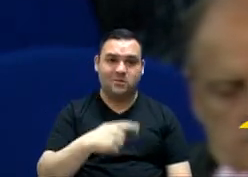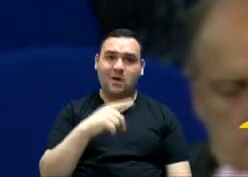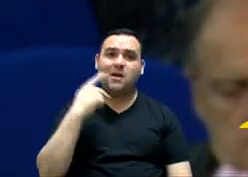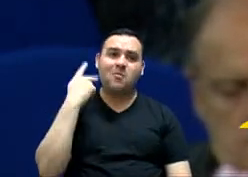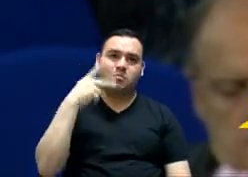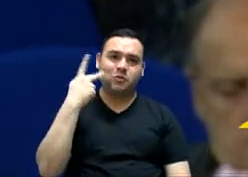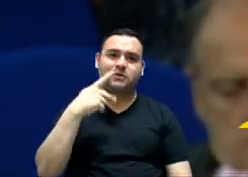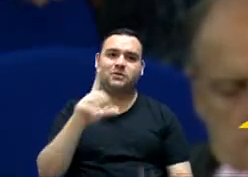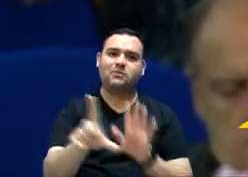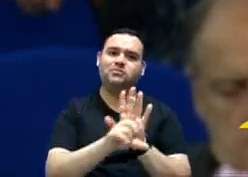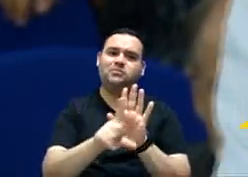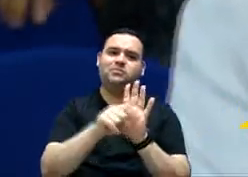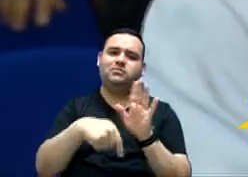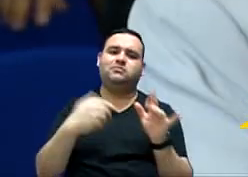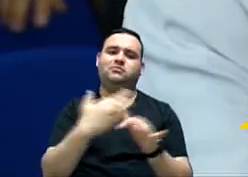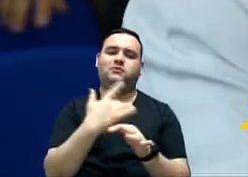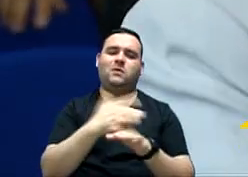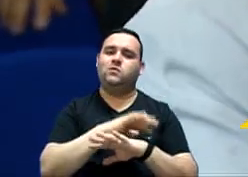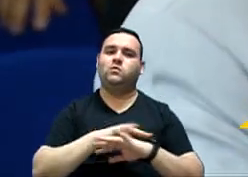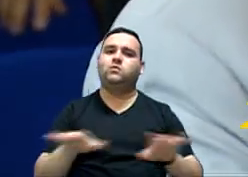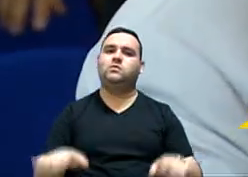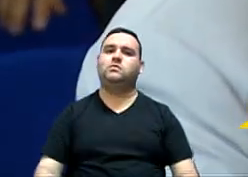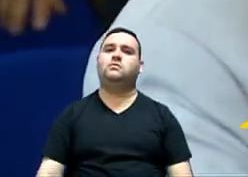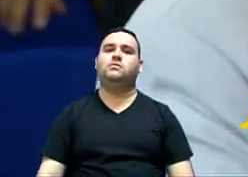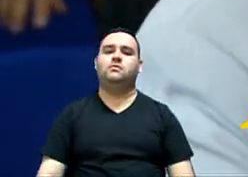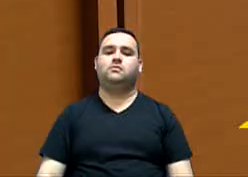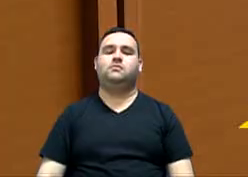política pública na cidade. É isso.